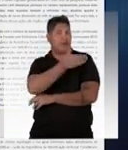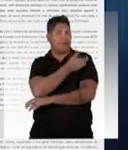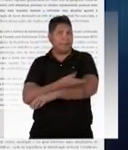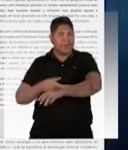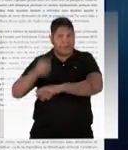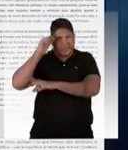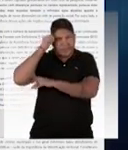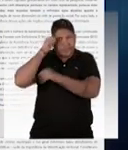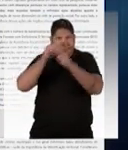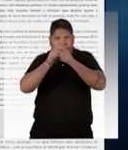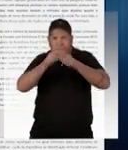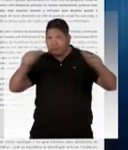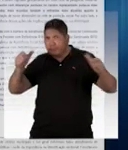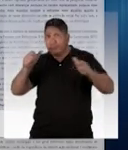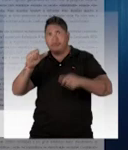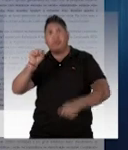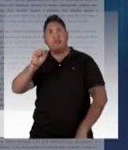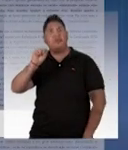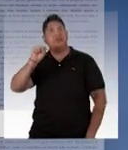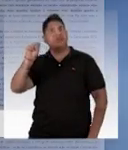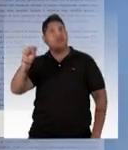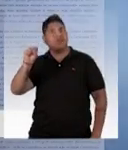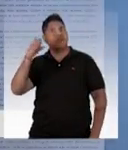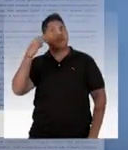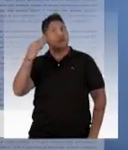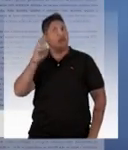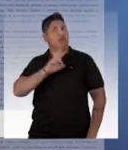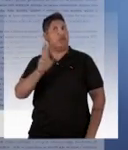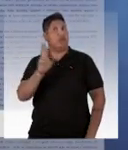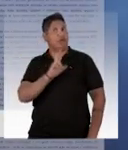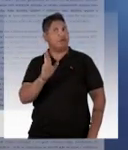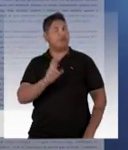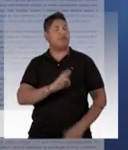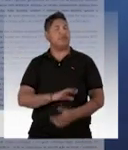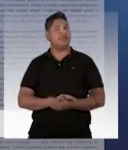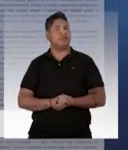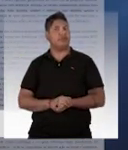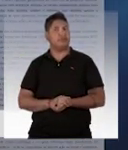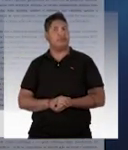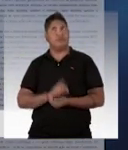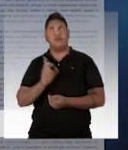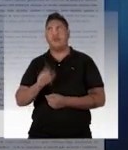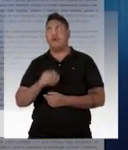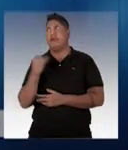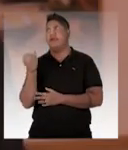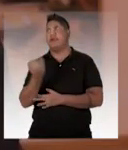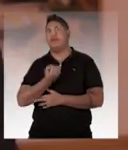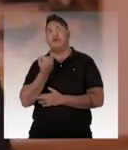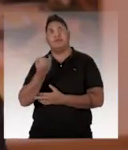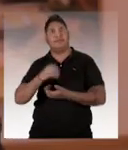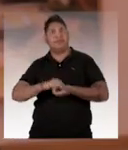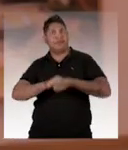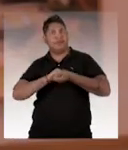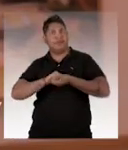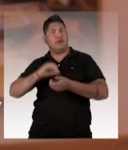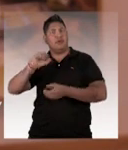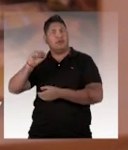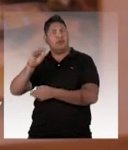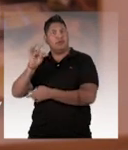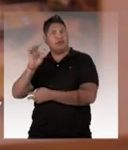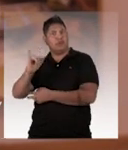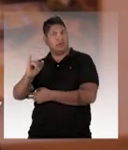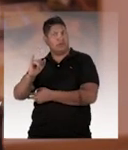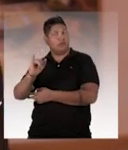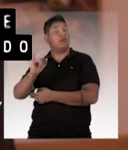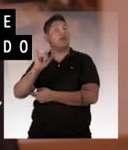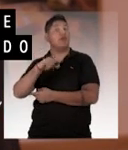Já entre brancos e negros, a diferença foi maior, R$ 883. Então é de extrema importância essa